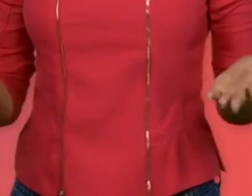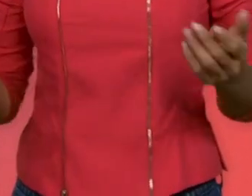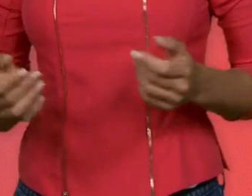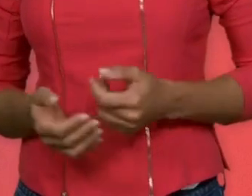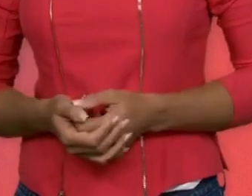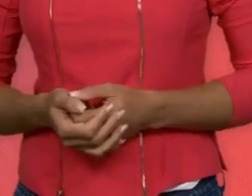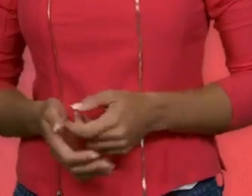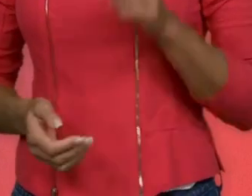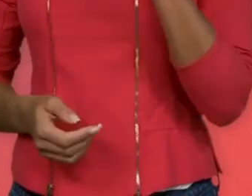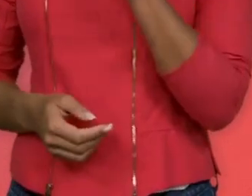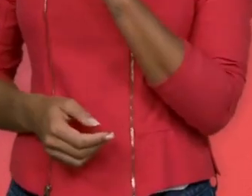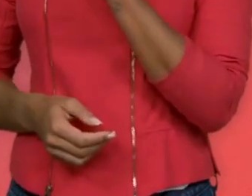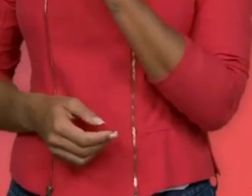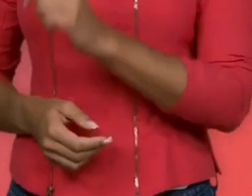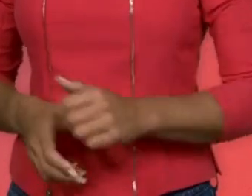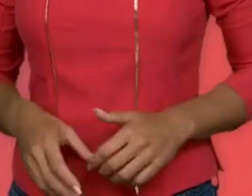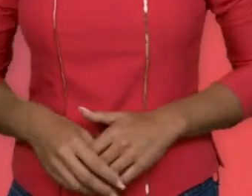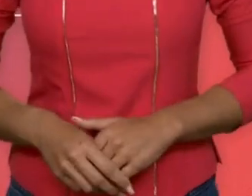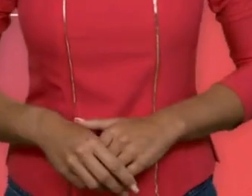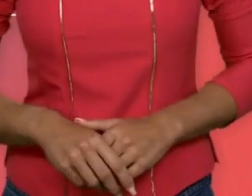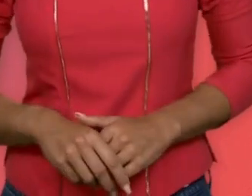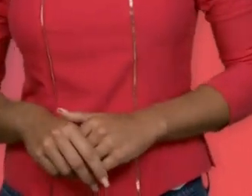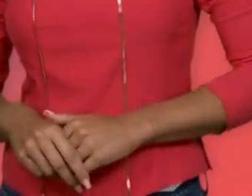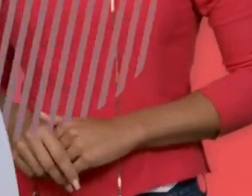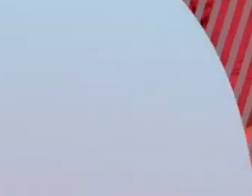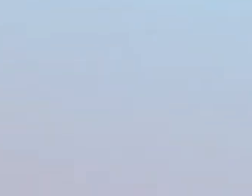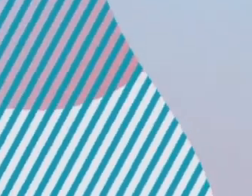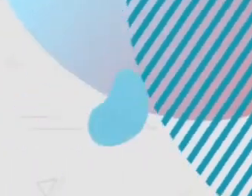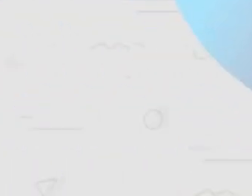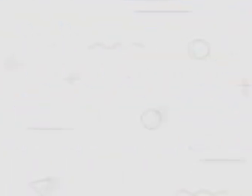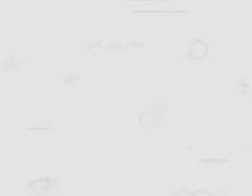na sua profissão. Bons estudos e até mais!